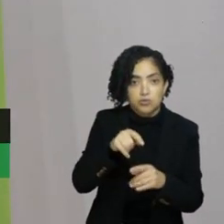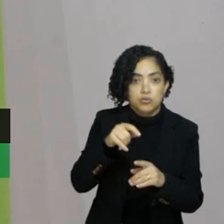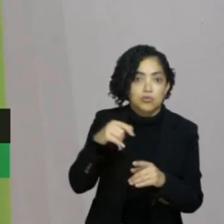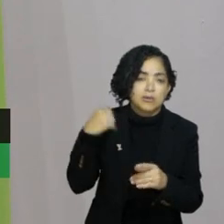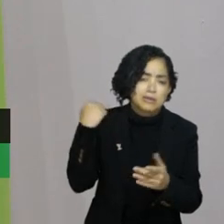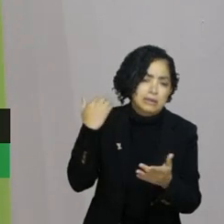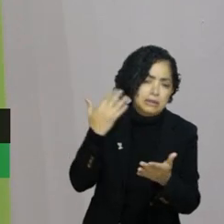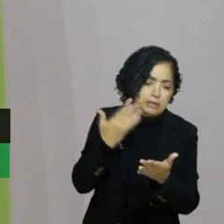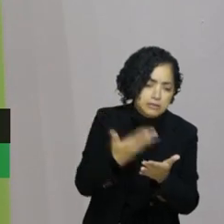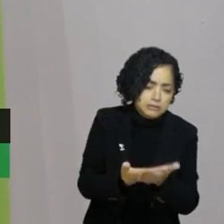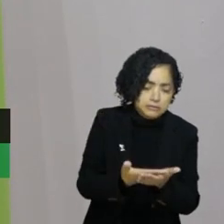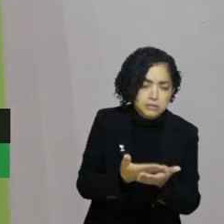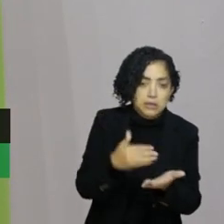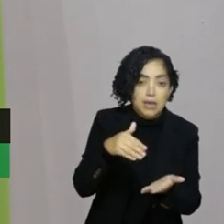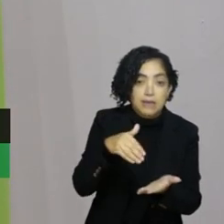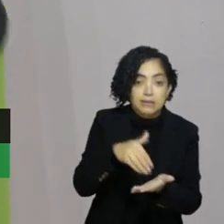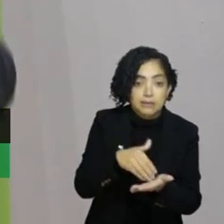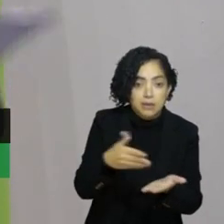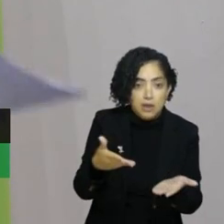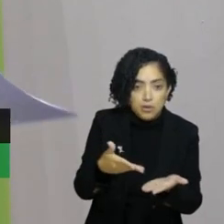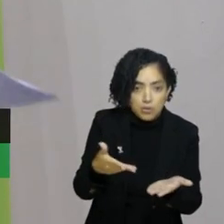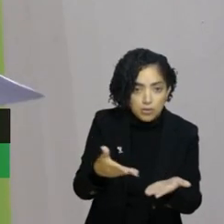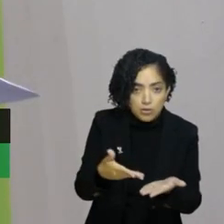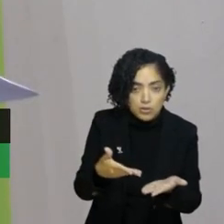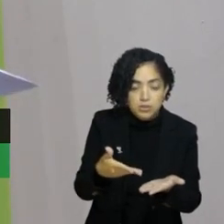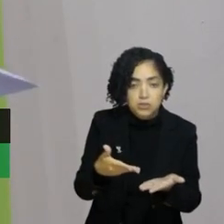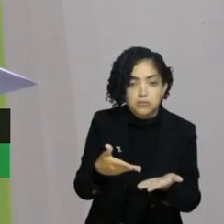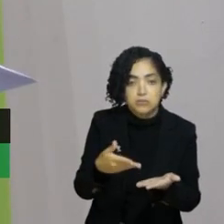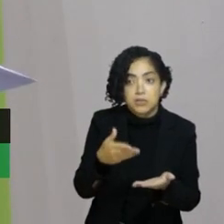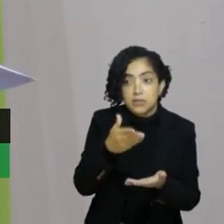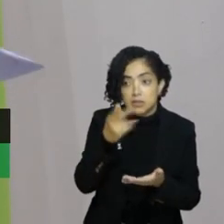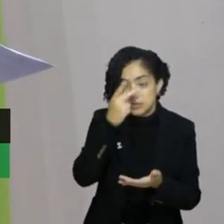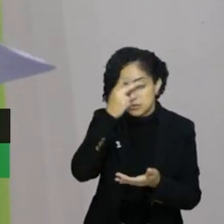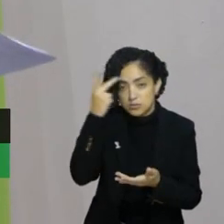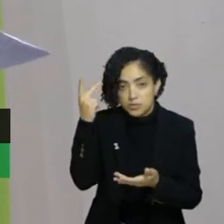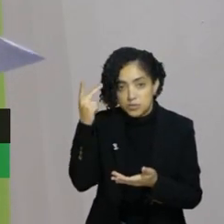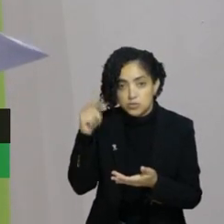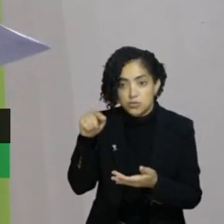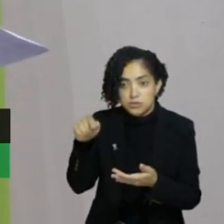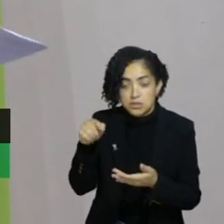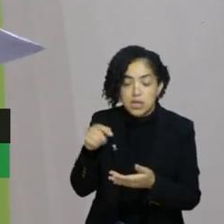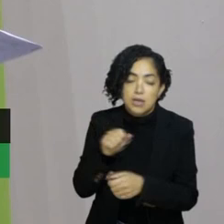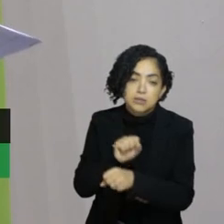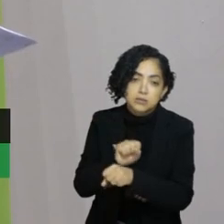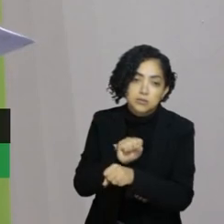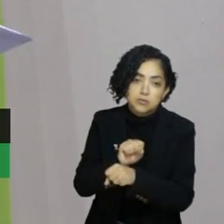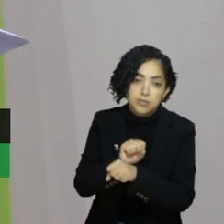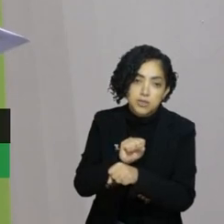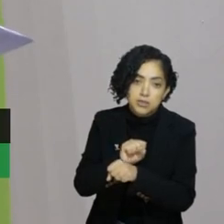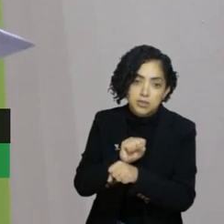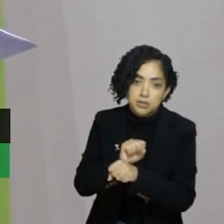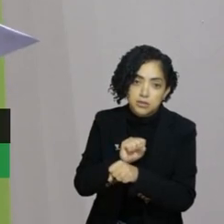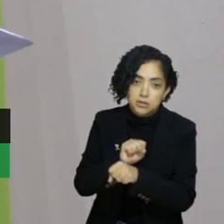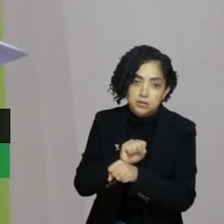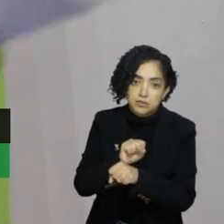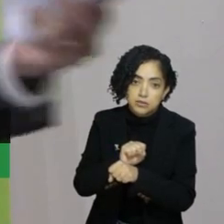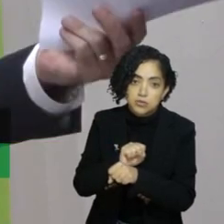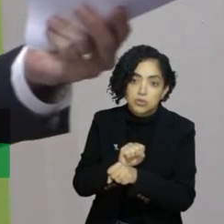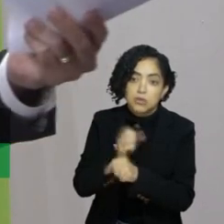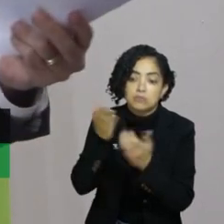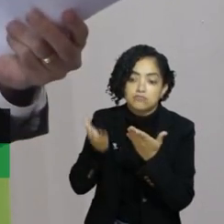até maio, e as pessoas lá no balcão, esperando ser atendido por um